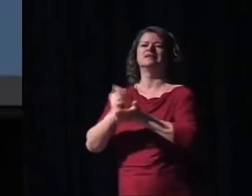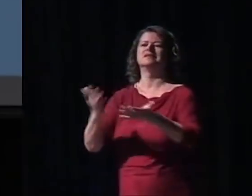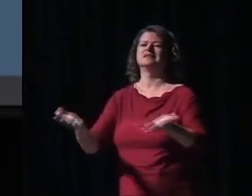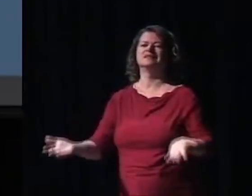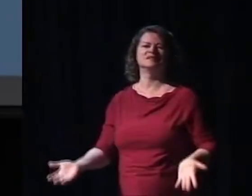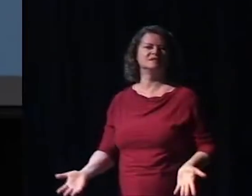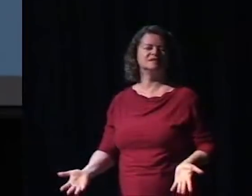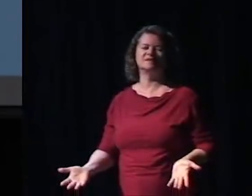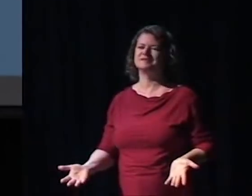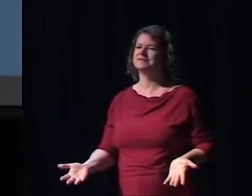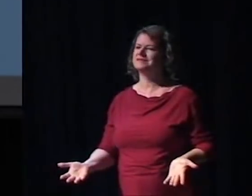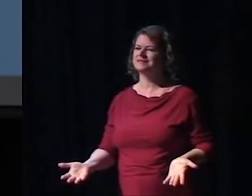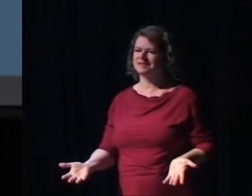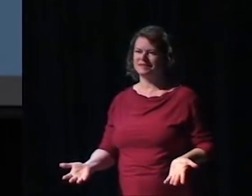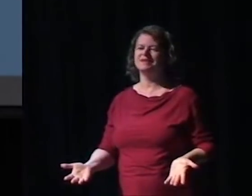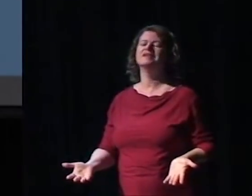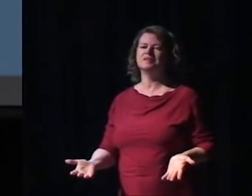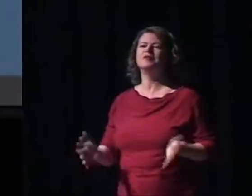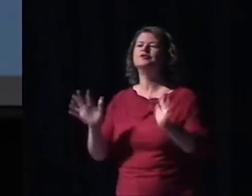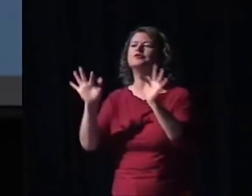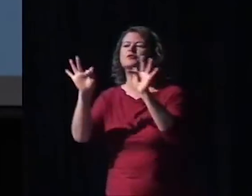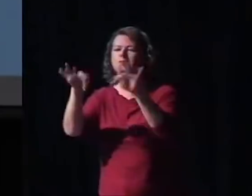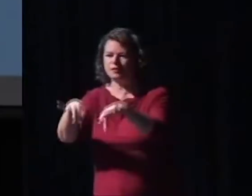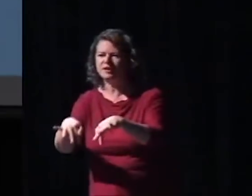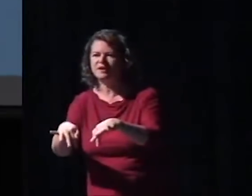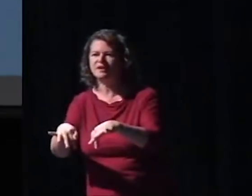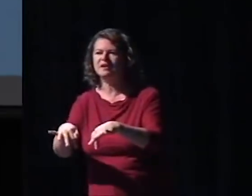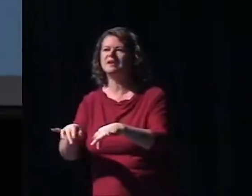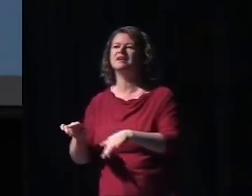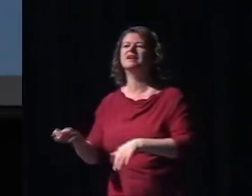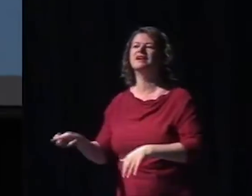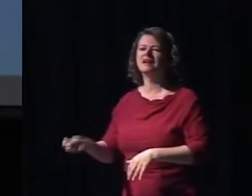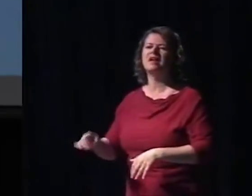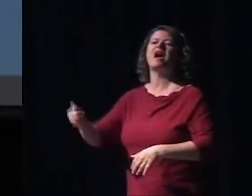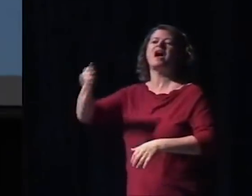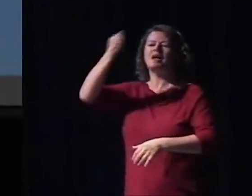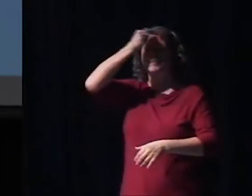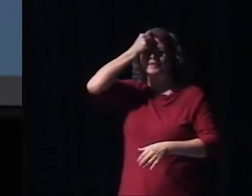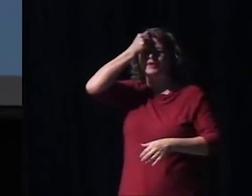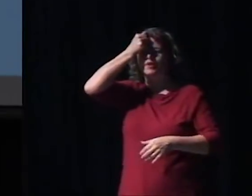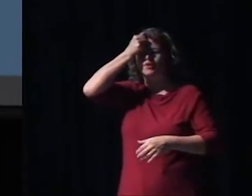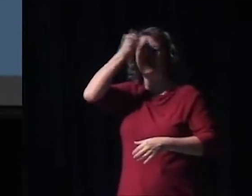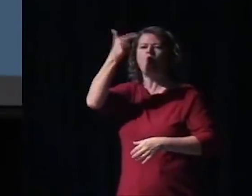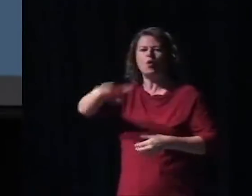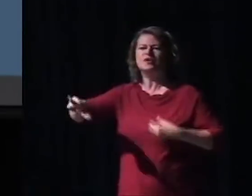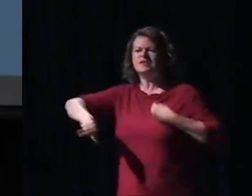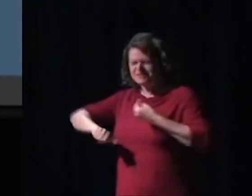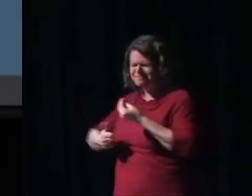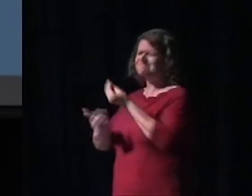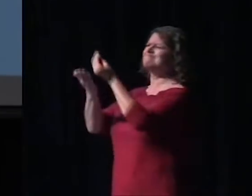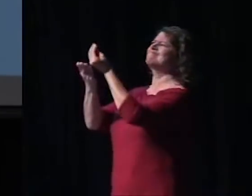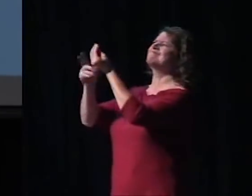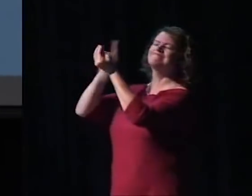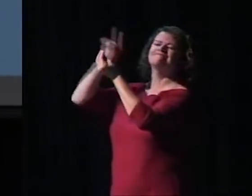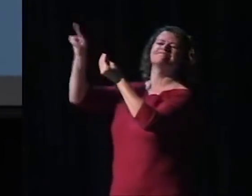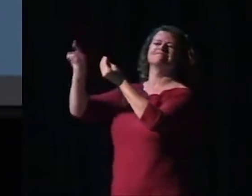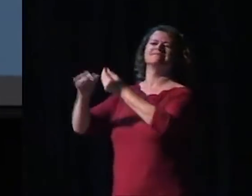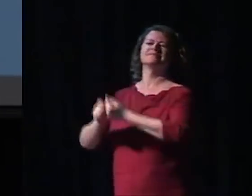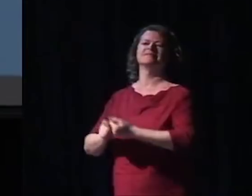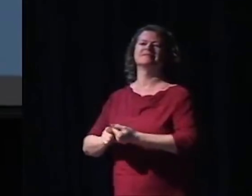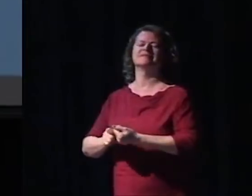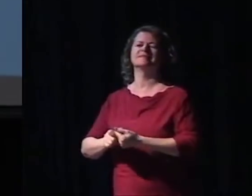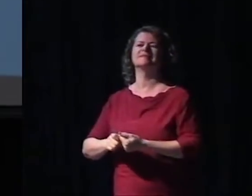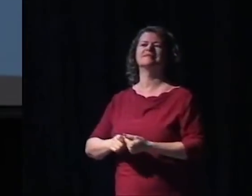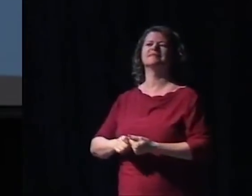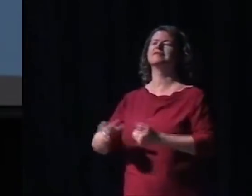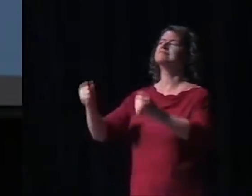nenhum proveito, mas um homem que se arrependeu, um homem que voltou a se consagrar, um homem que santificou, e um homem que recebeu